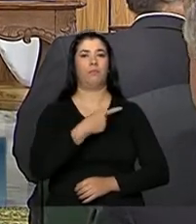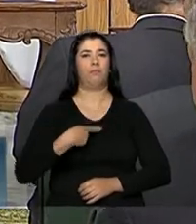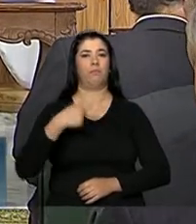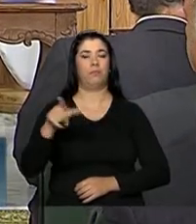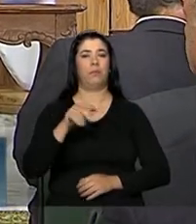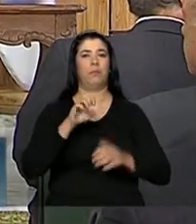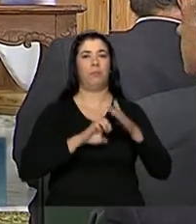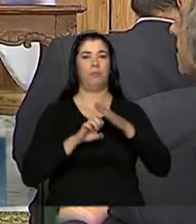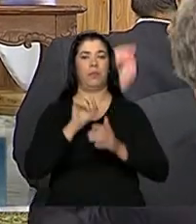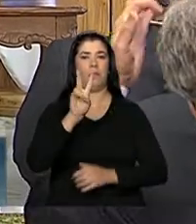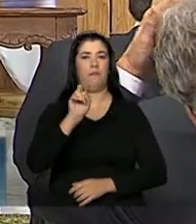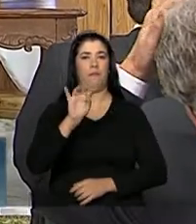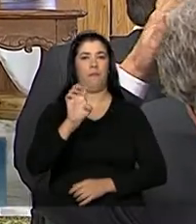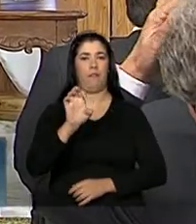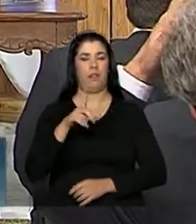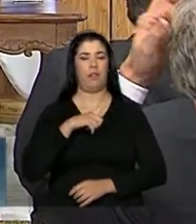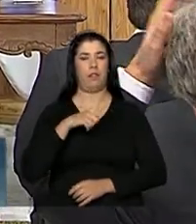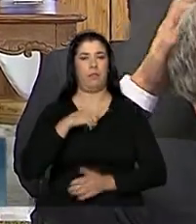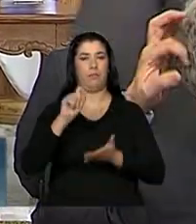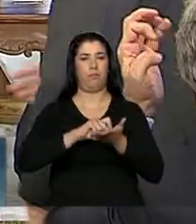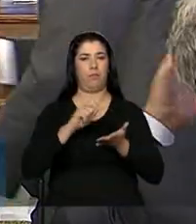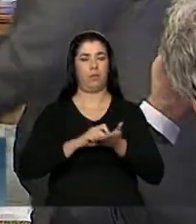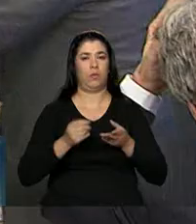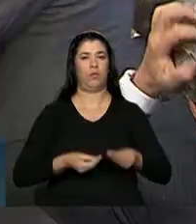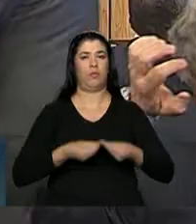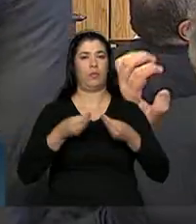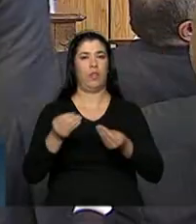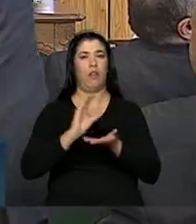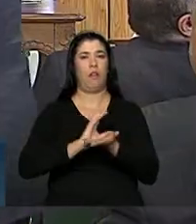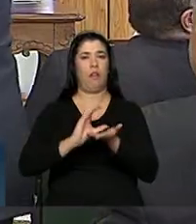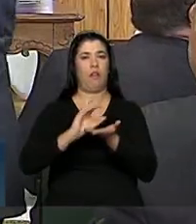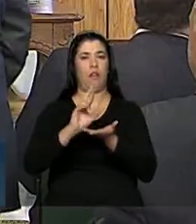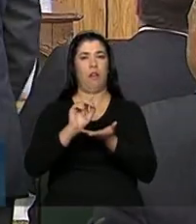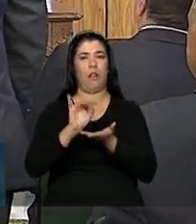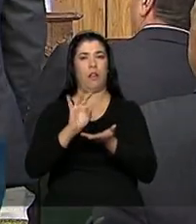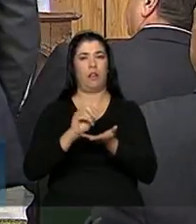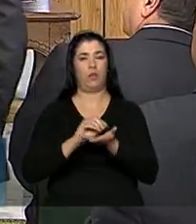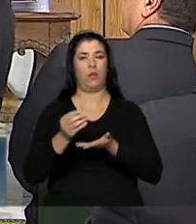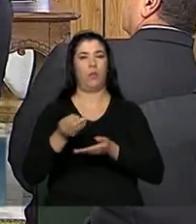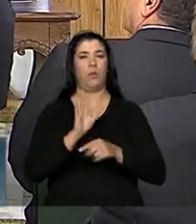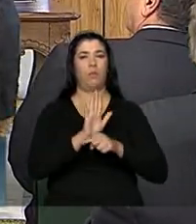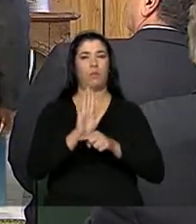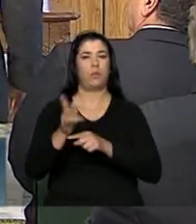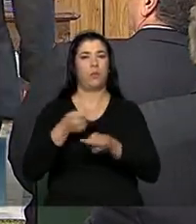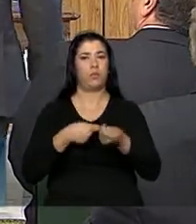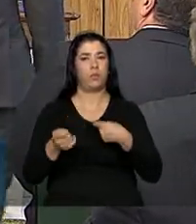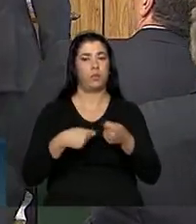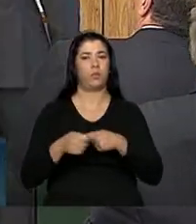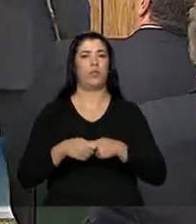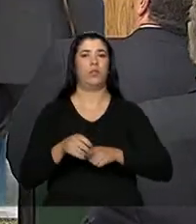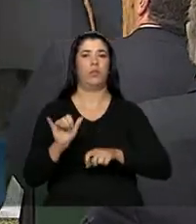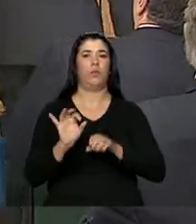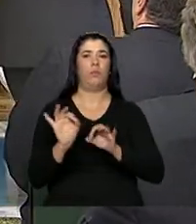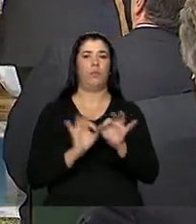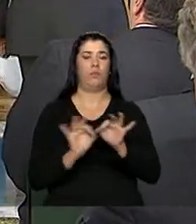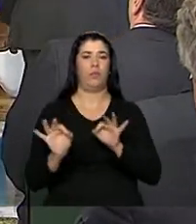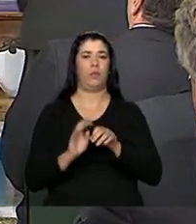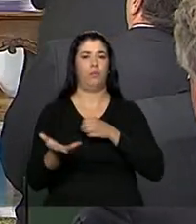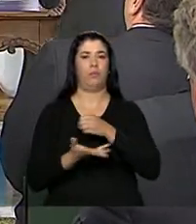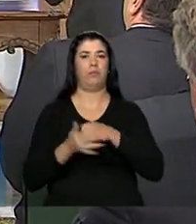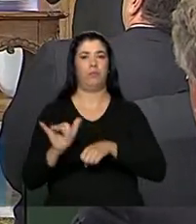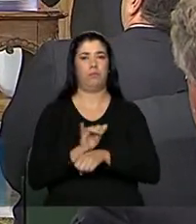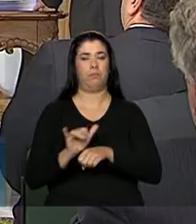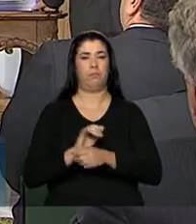de entendimento para a concessão de linha de crédito para financiamento de projetos de infraestrutura.